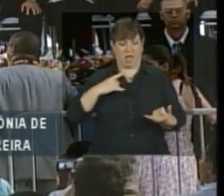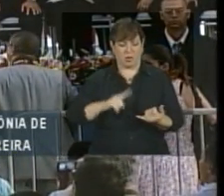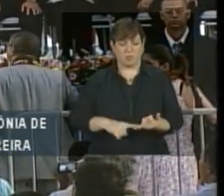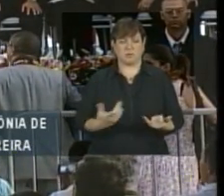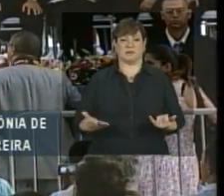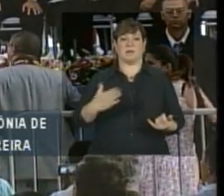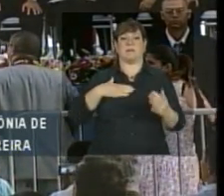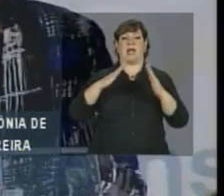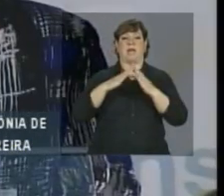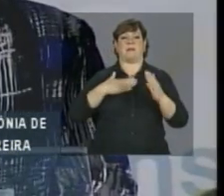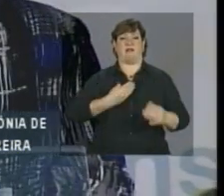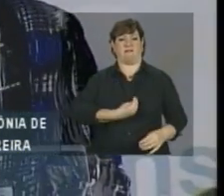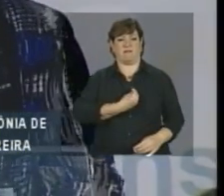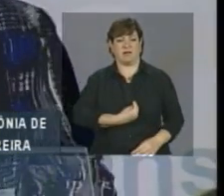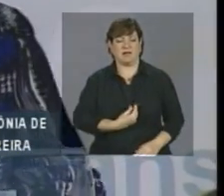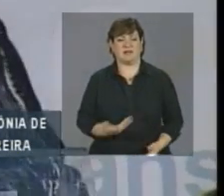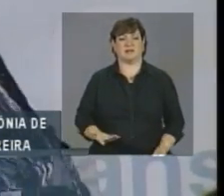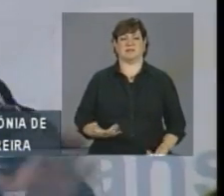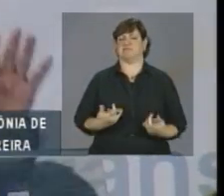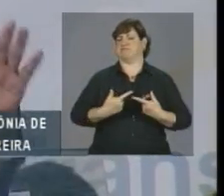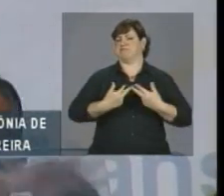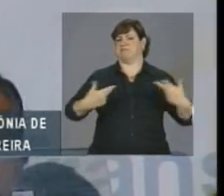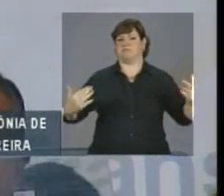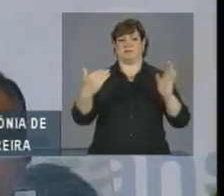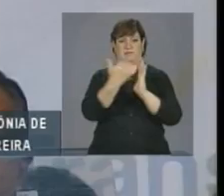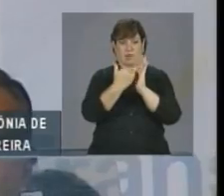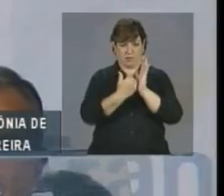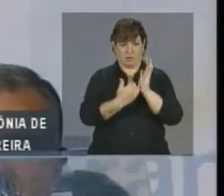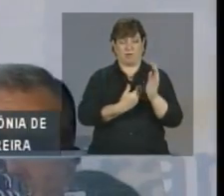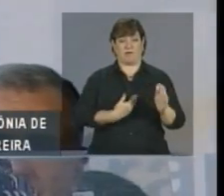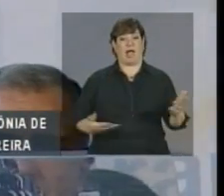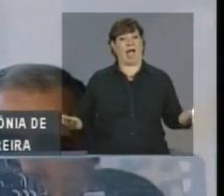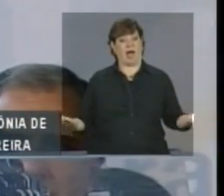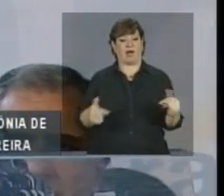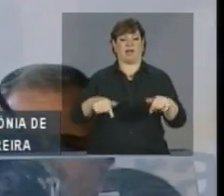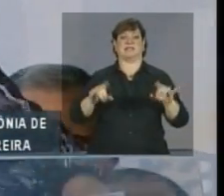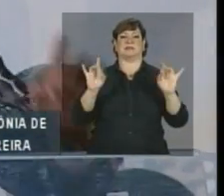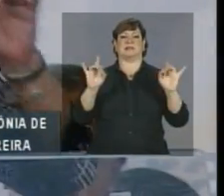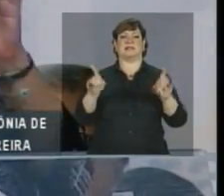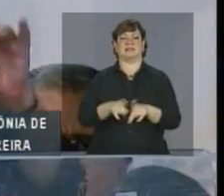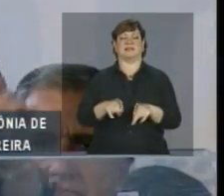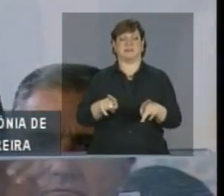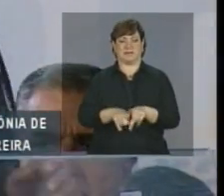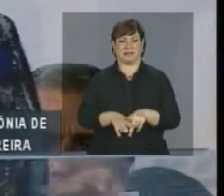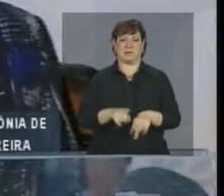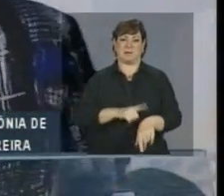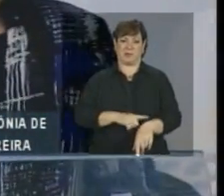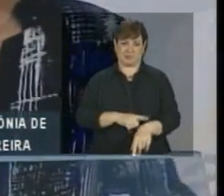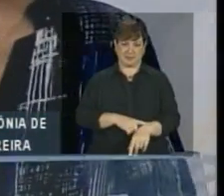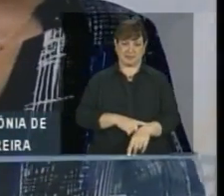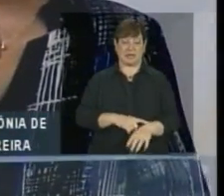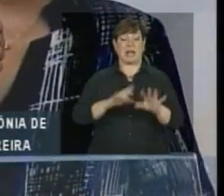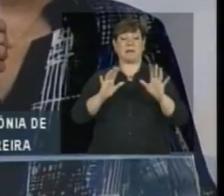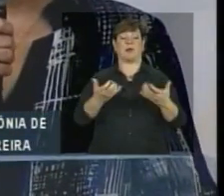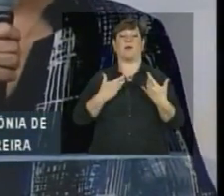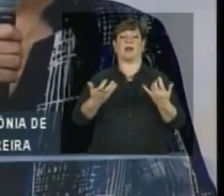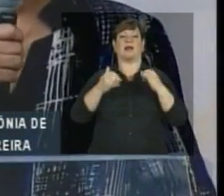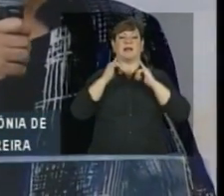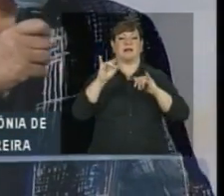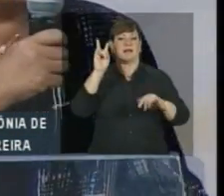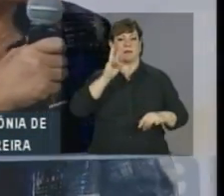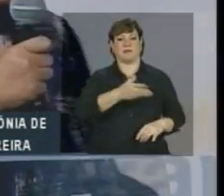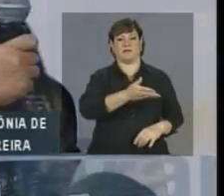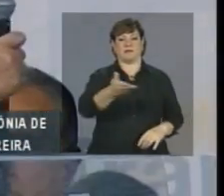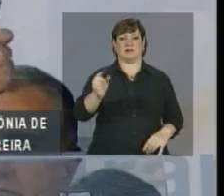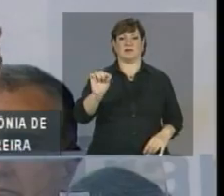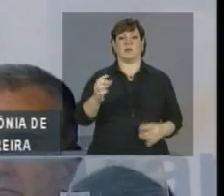Vida, enfim. E agora estamos aqui num momento especial. Mas eu queria lembrar a vocês